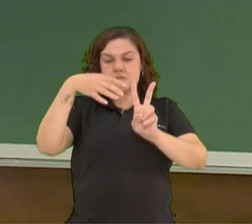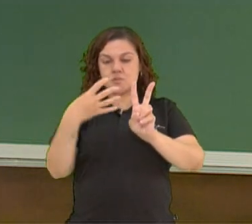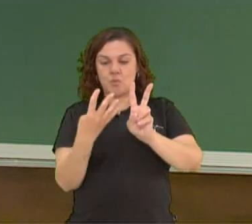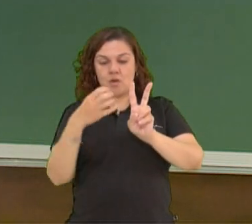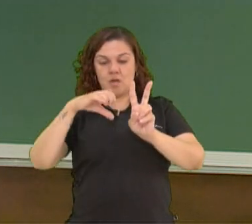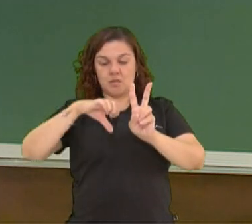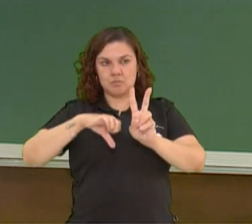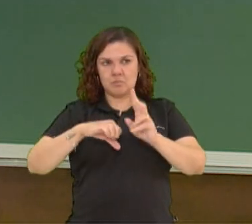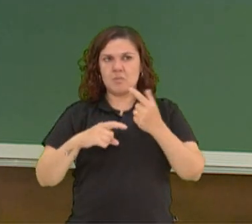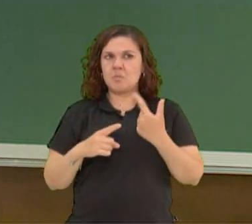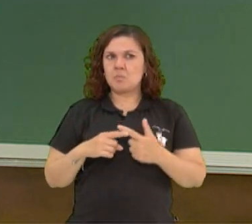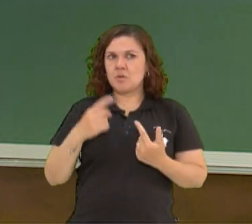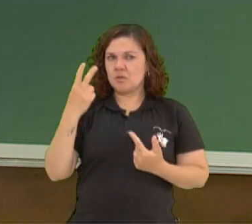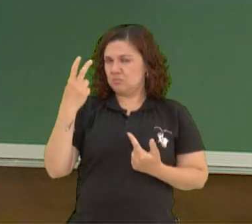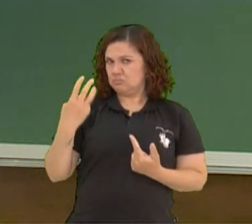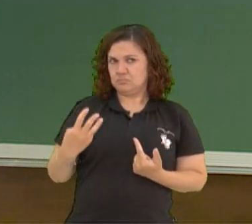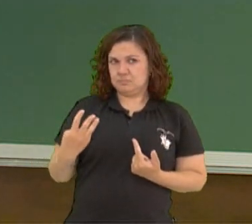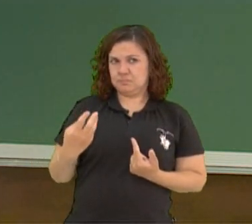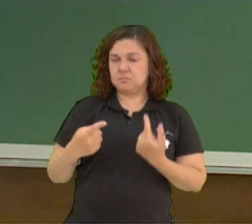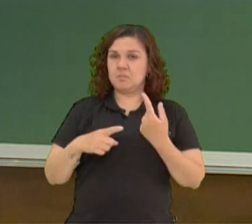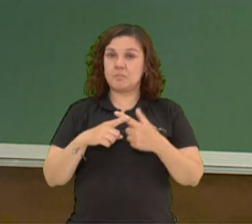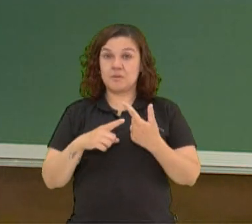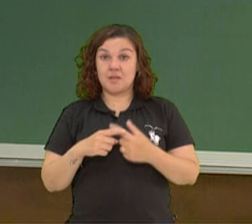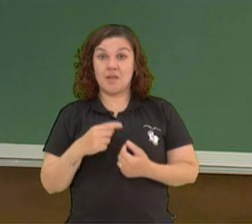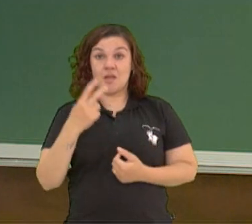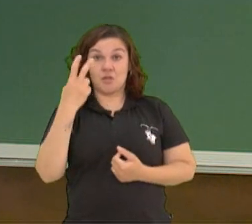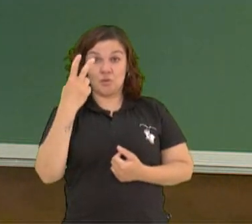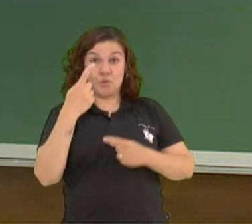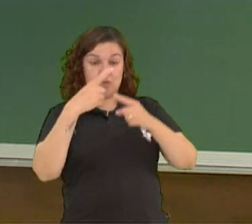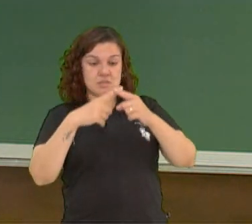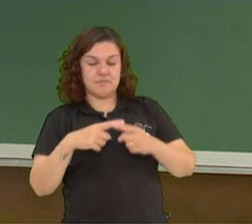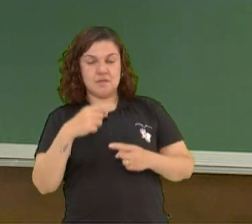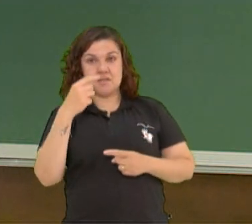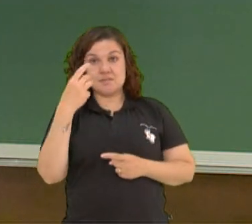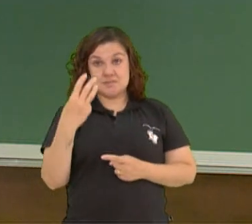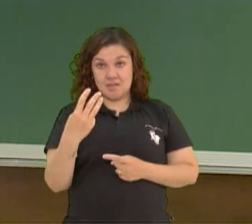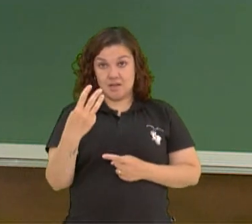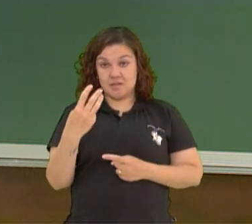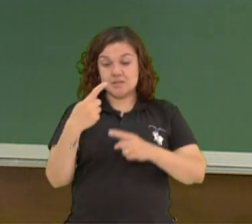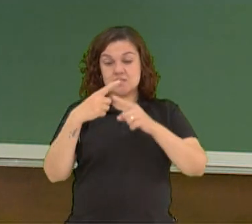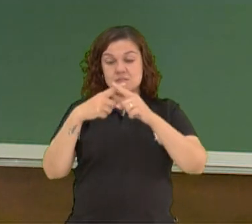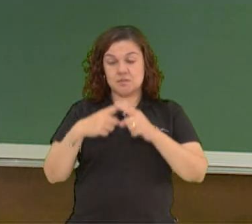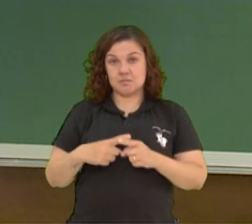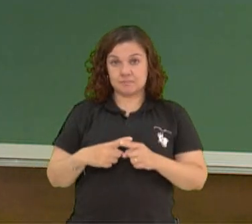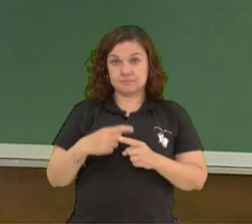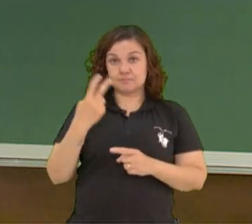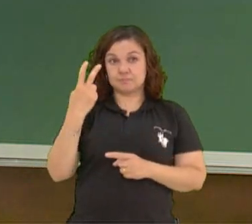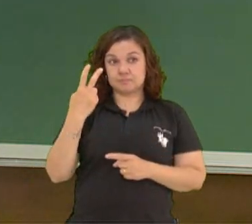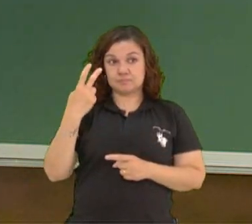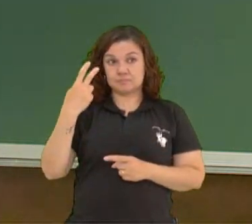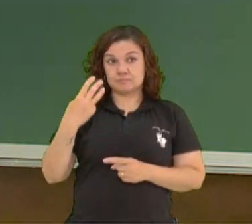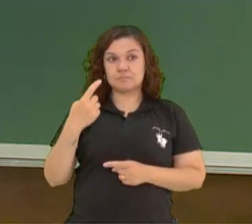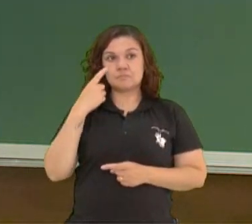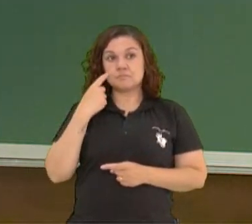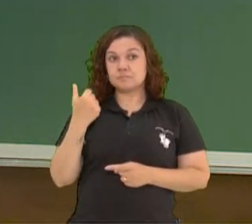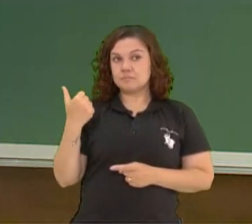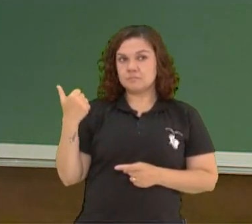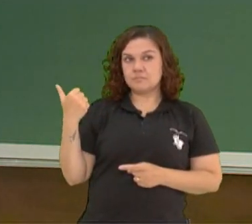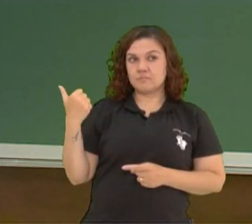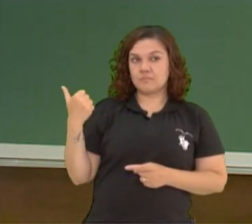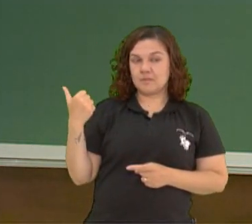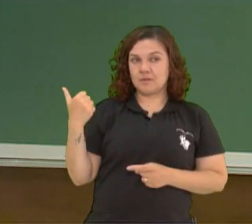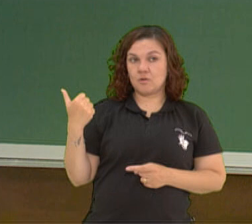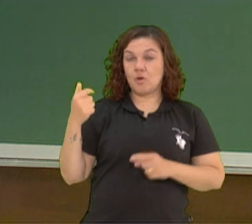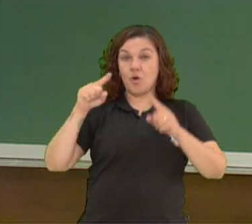é 2 terços? Porque se eu multiplicar 2 terços por 2 terços, dá 4 nonos. Confira aqui no desenho. Ó, eu dividi